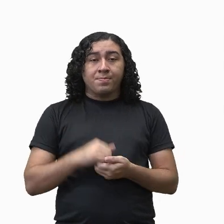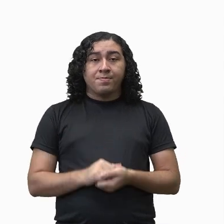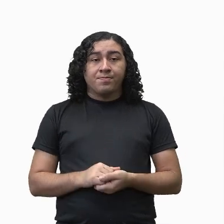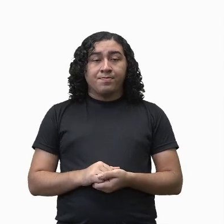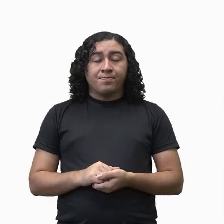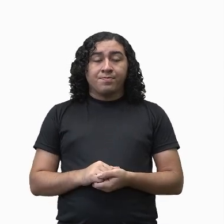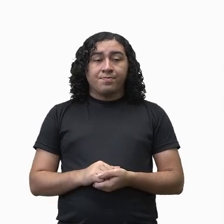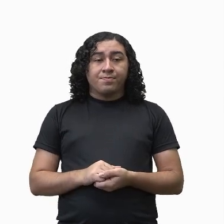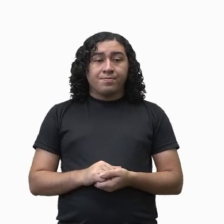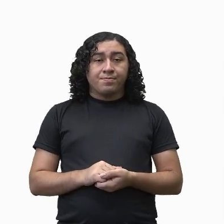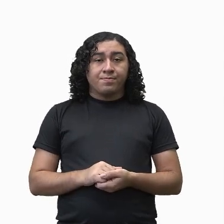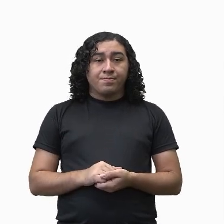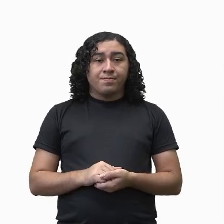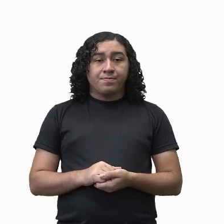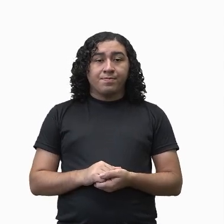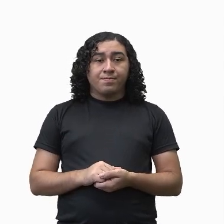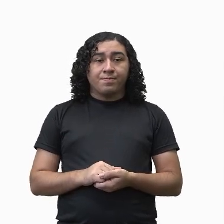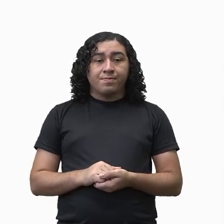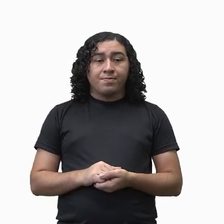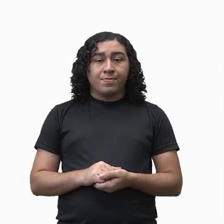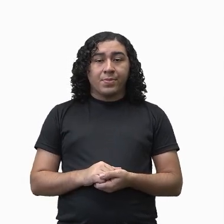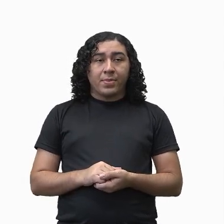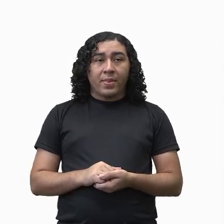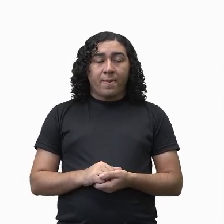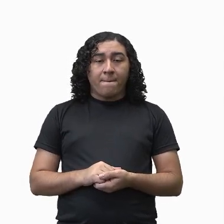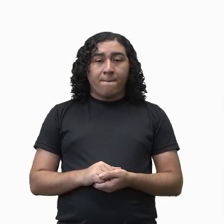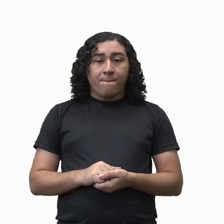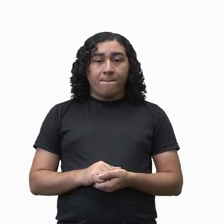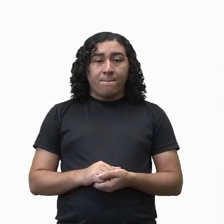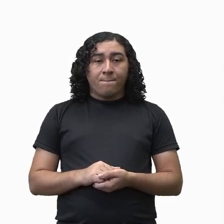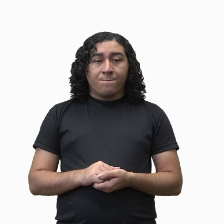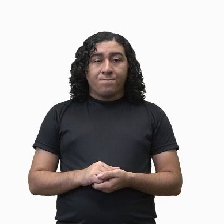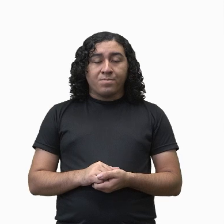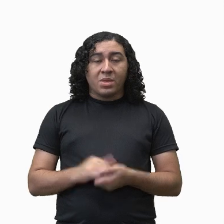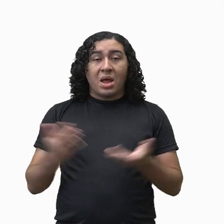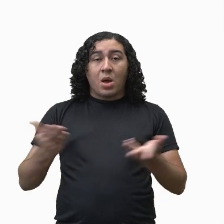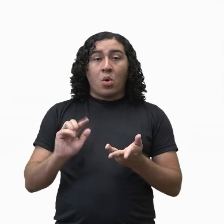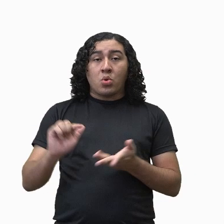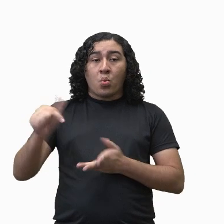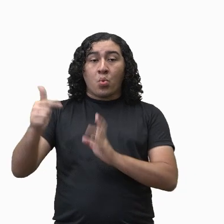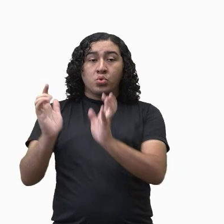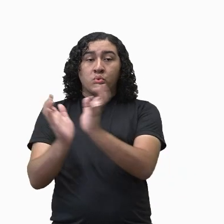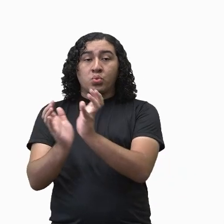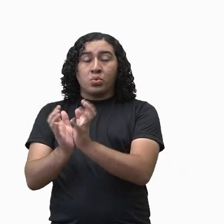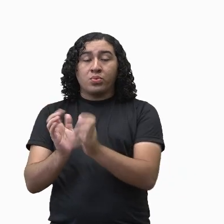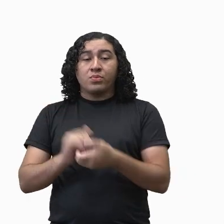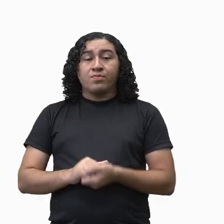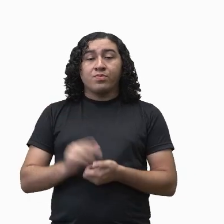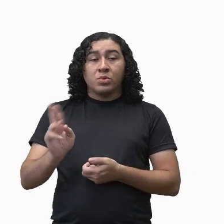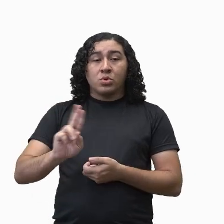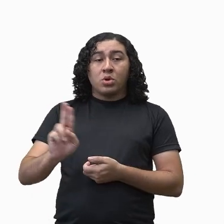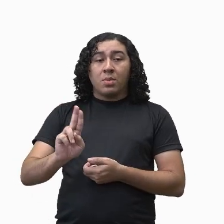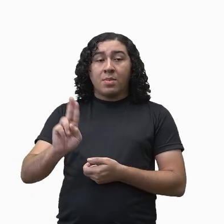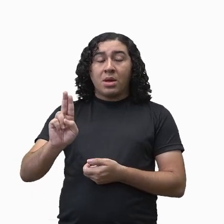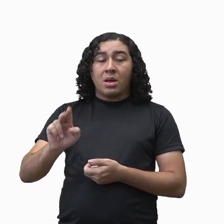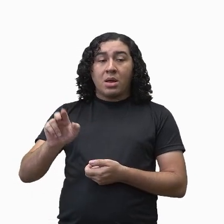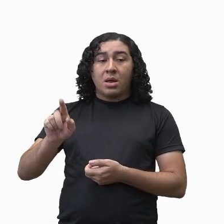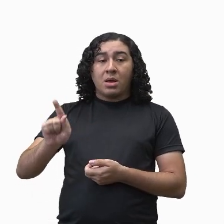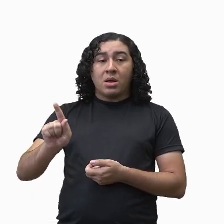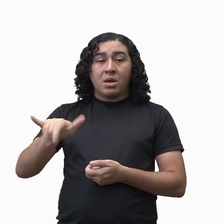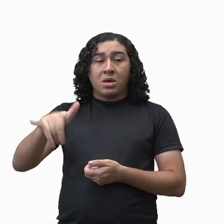aí. Agora, vamos conhecer, dentro da taxonomia, o outro grupo, que é o grupo